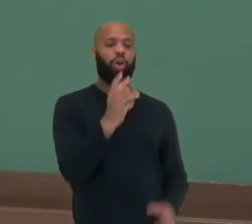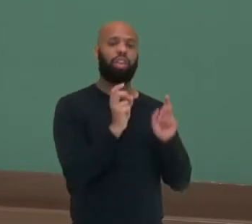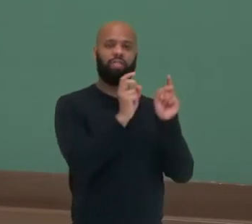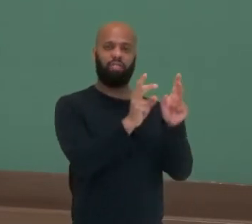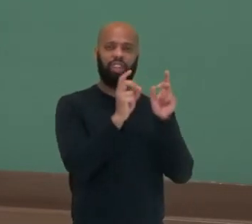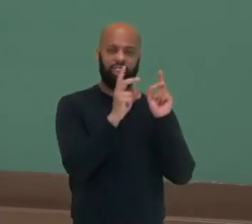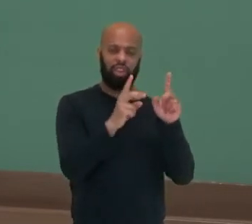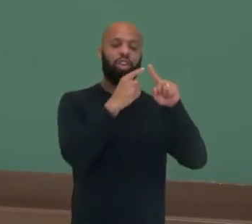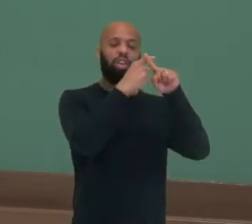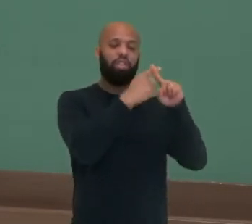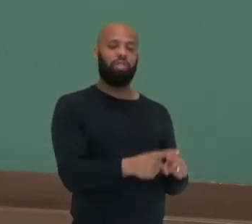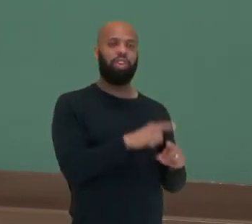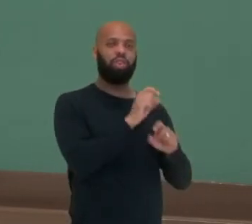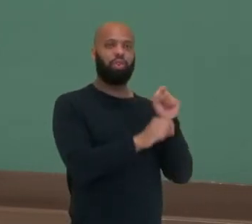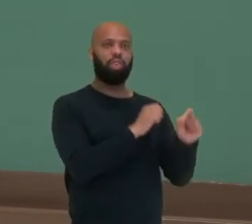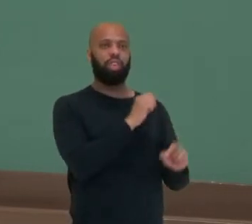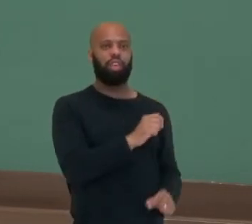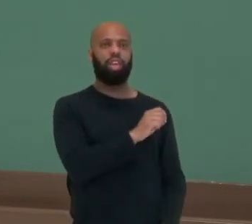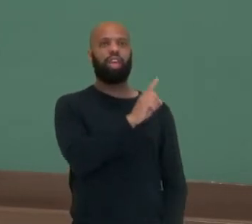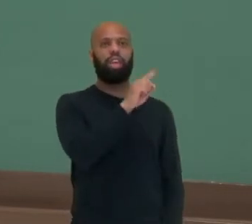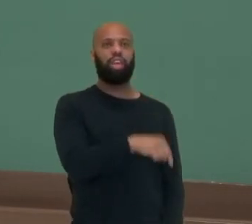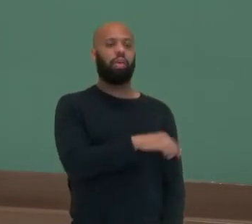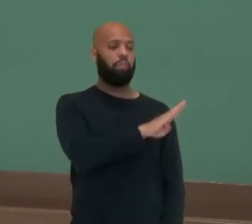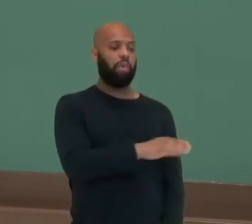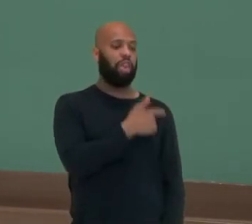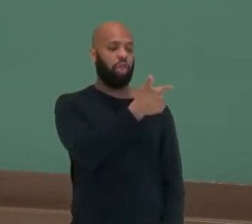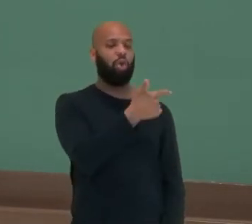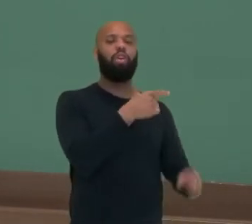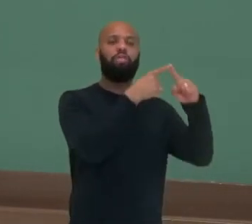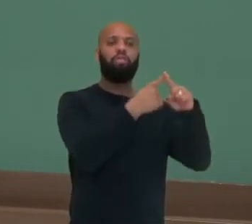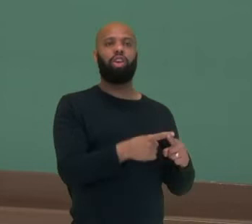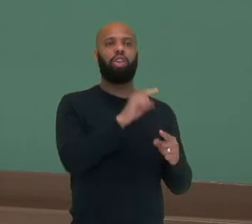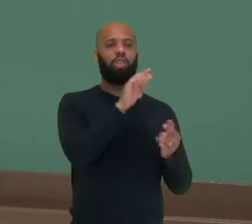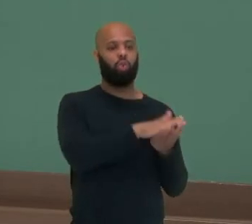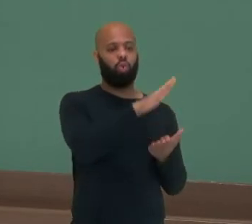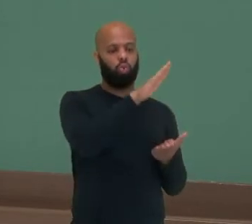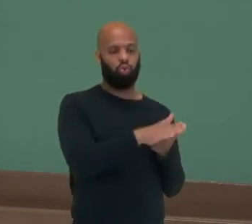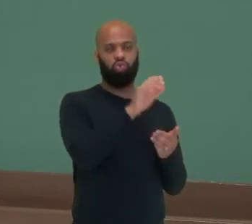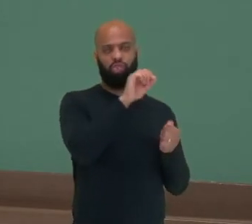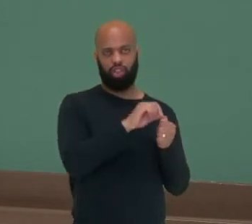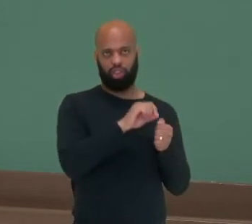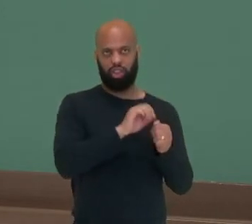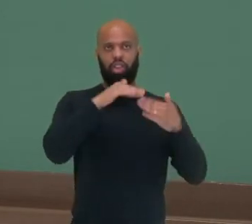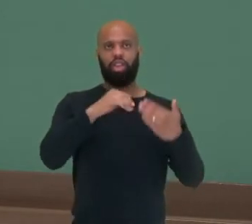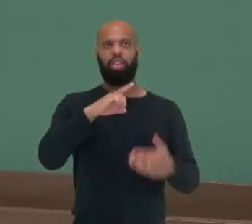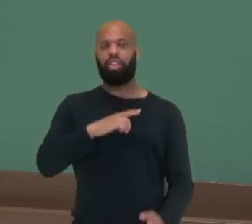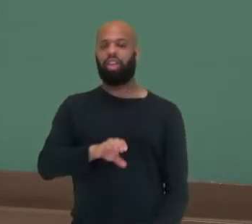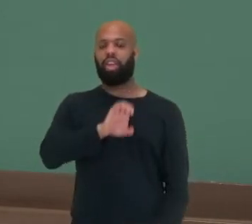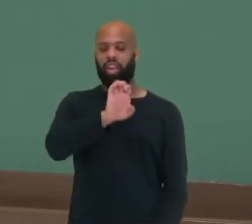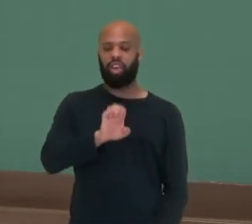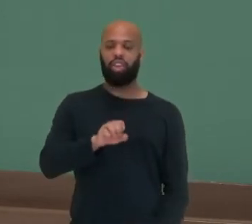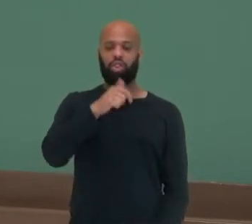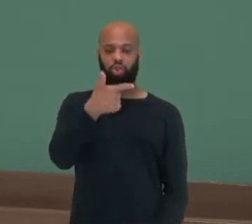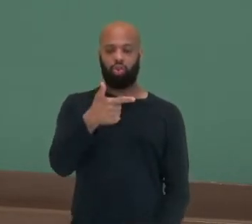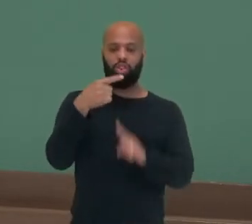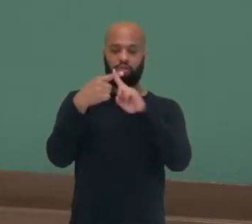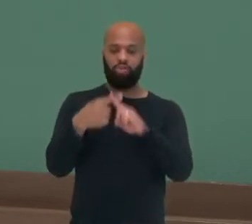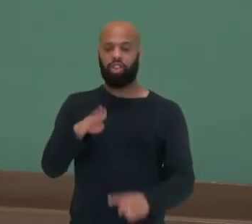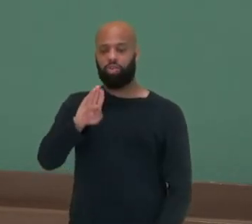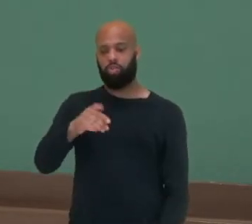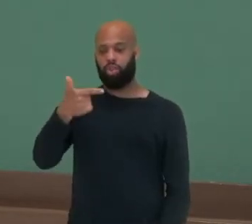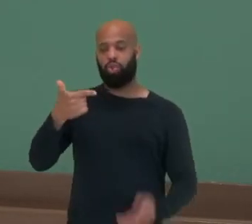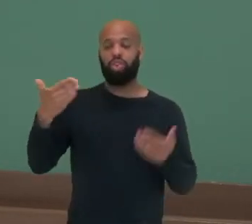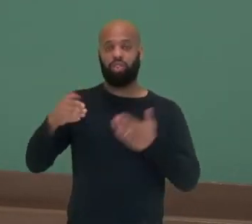vendidas, vezes o B2. Quem que seria o B2? O custo de produção. Então, E2 vezes o B2 nessa